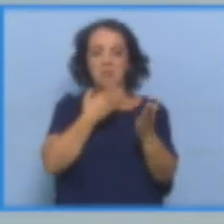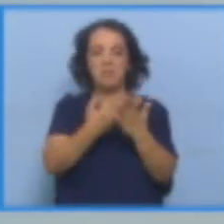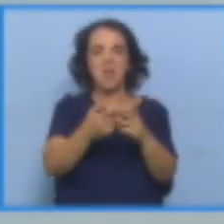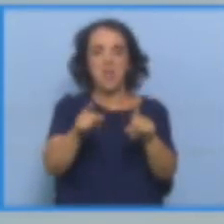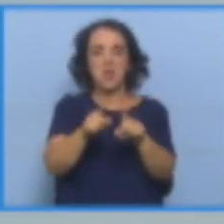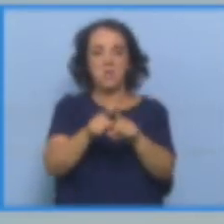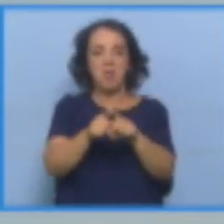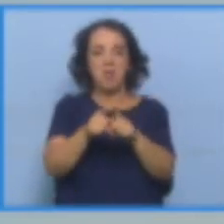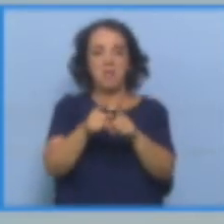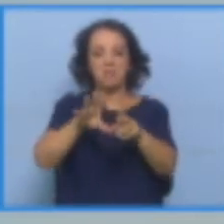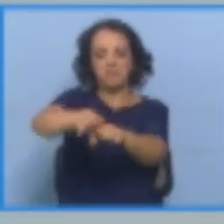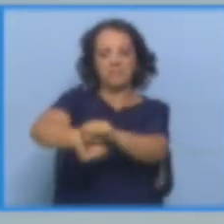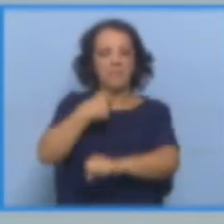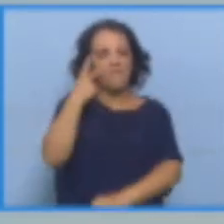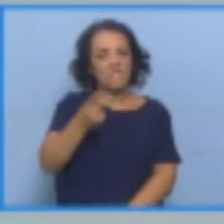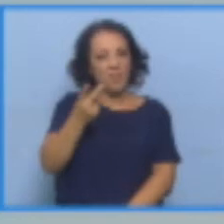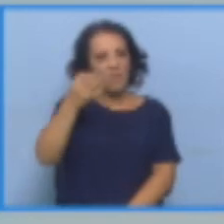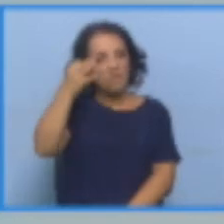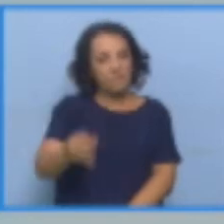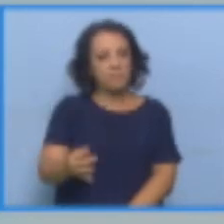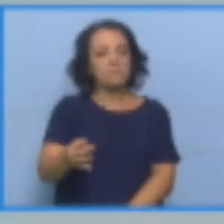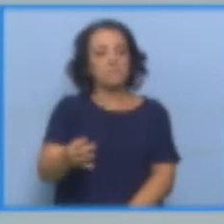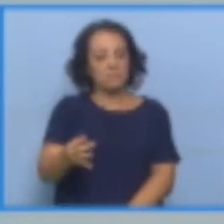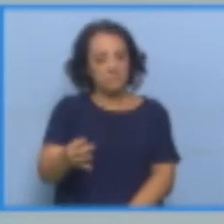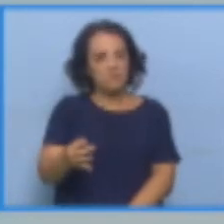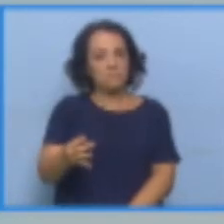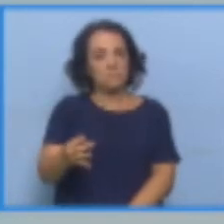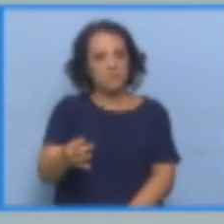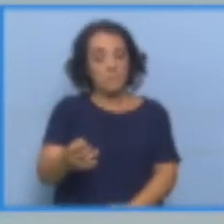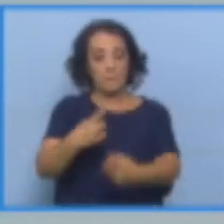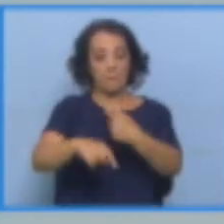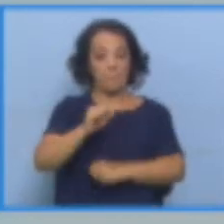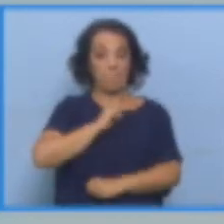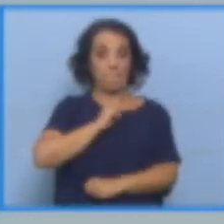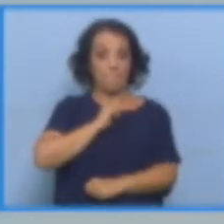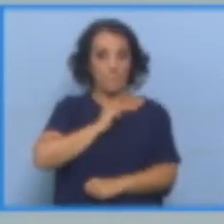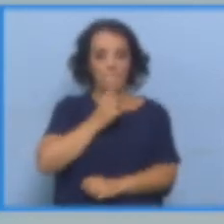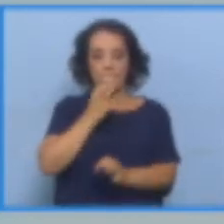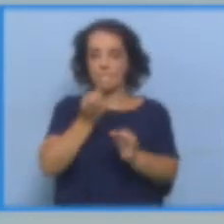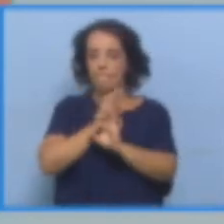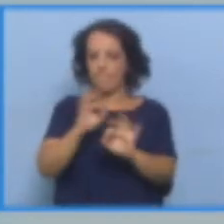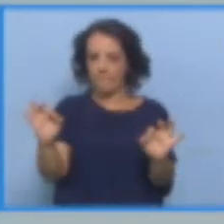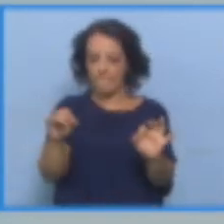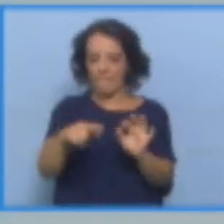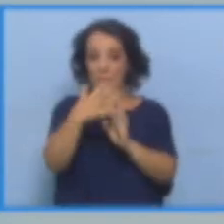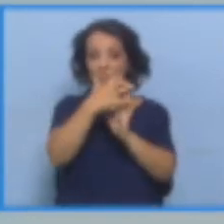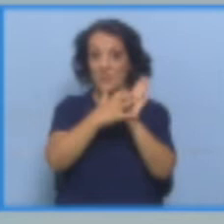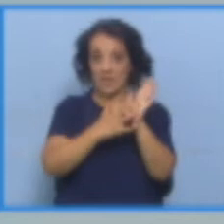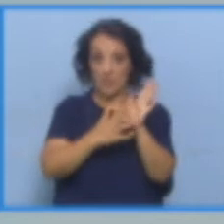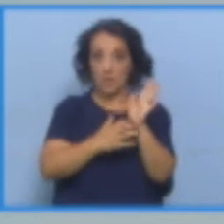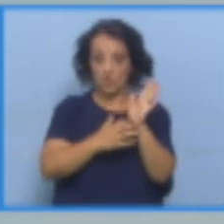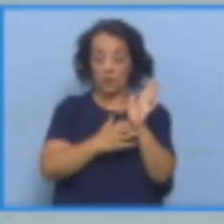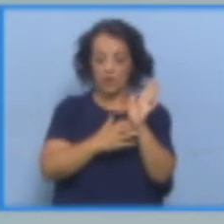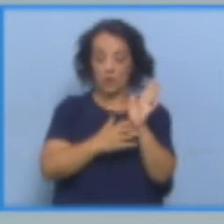vezes vidas concretas, não é? Uma das coisas que a mim me parece lindíssimas neste texto da Amoris Laetitia, com todos os desafios que